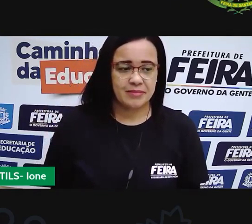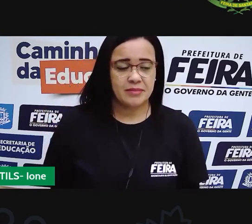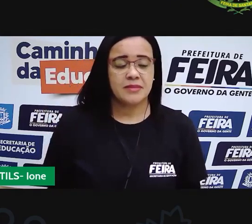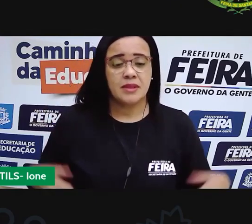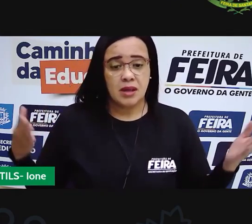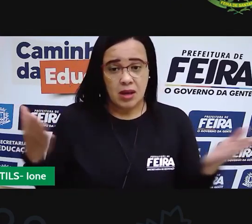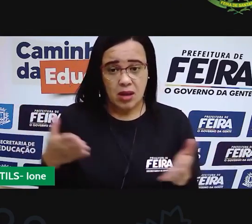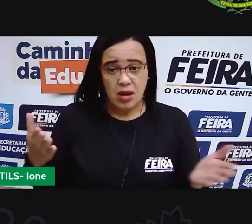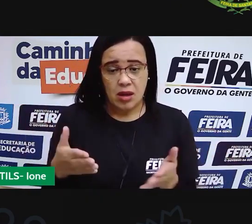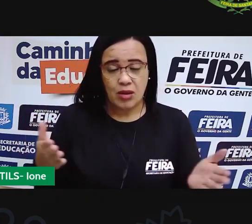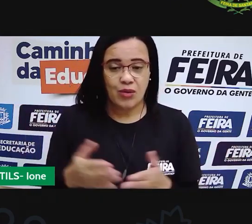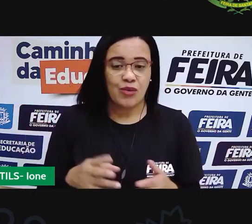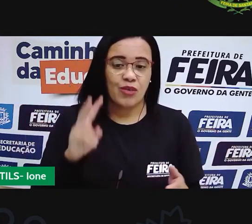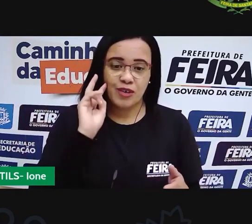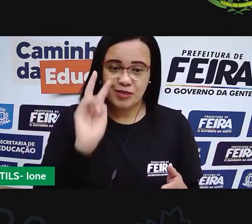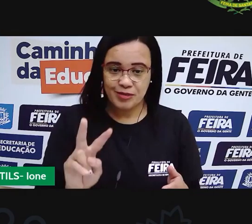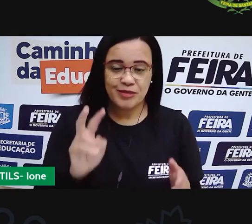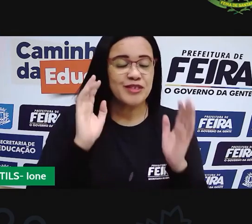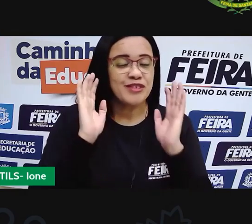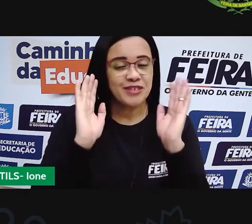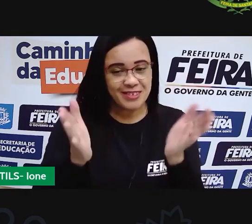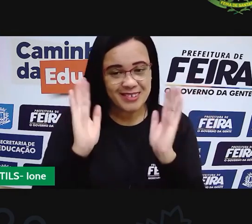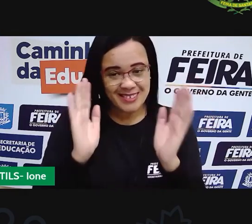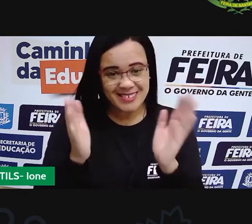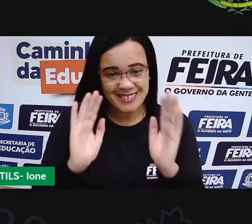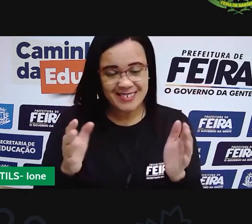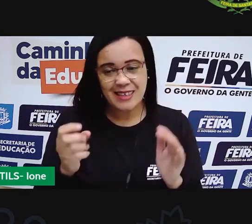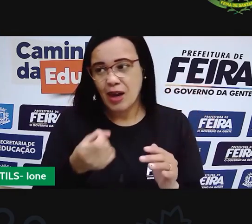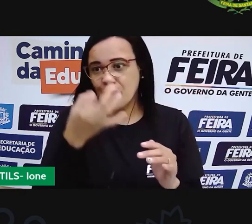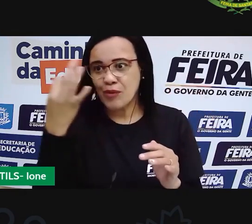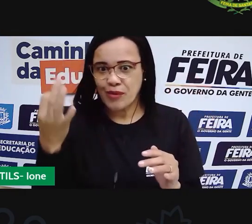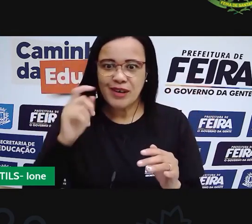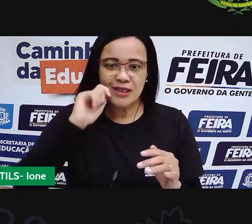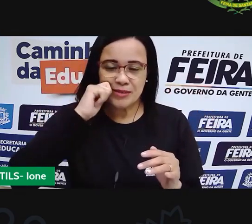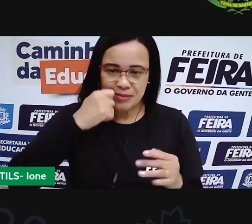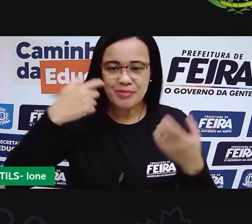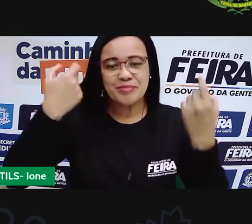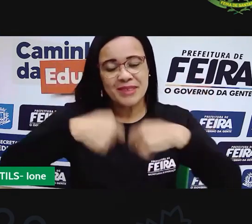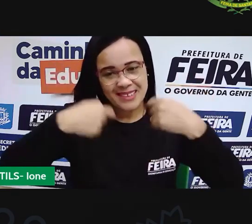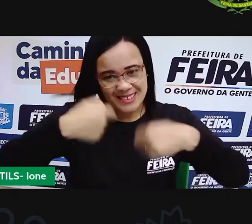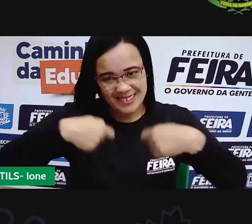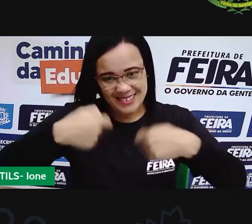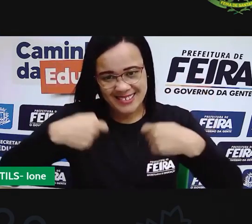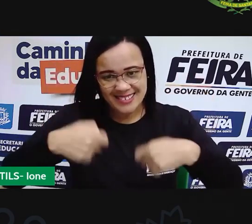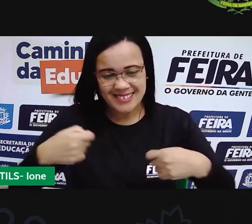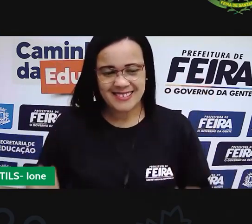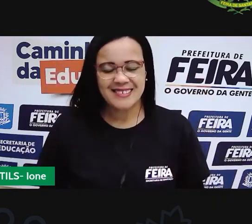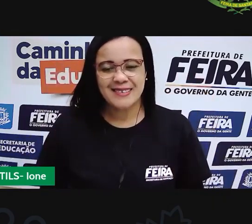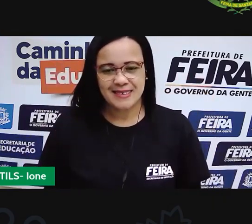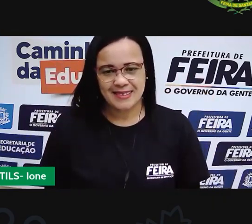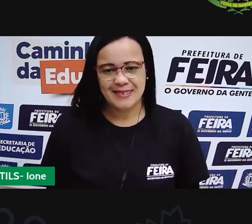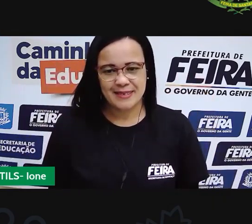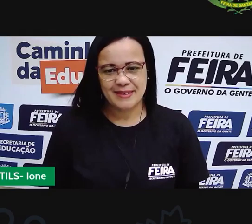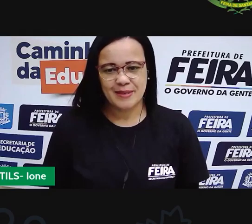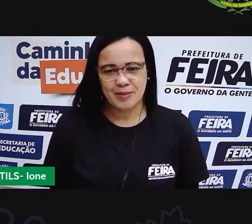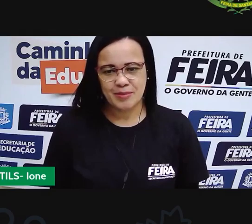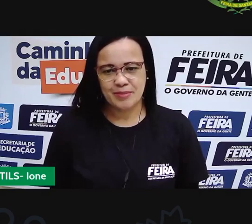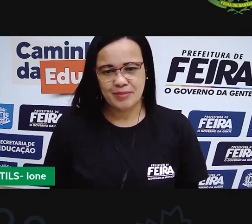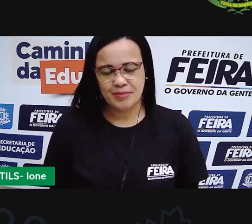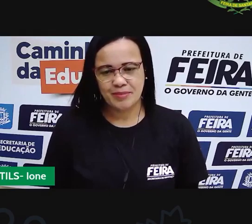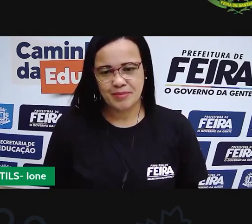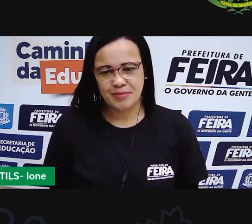6 palitos. Porque dois lados do retângulo são maiores do que o quadrado.